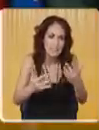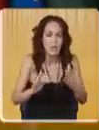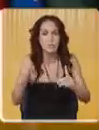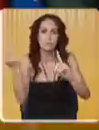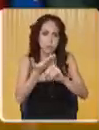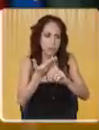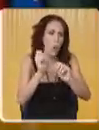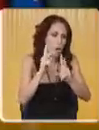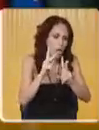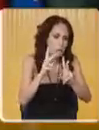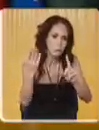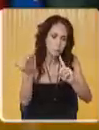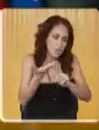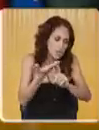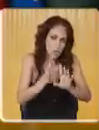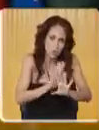condenação e